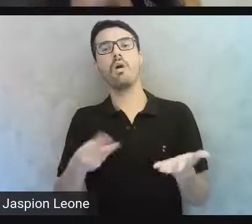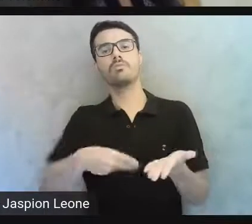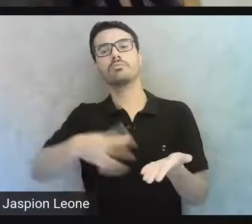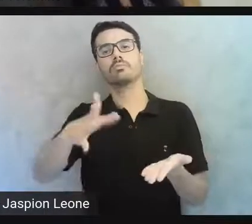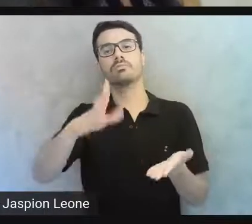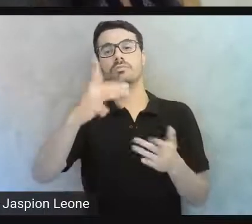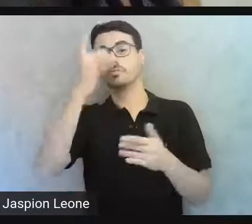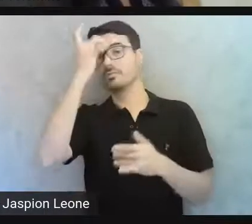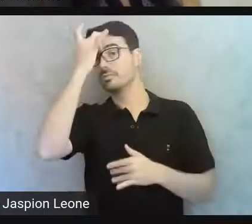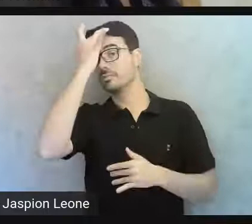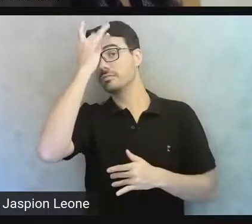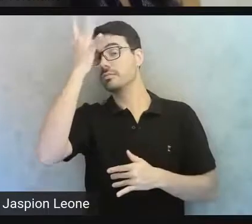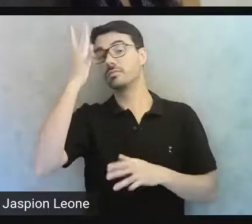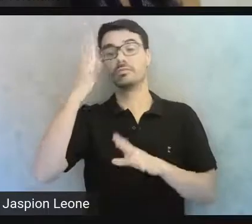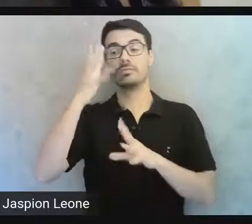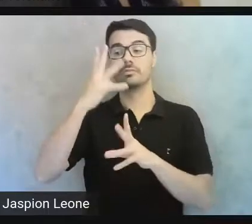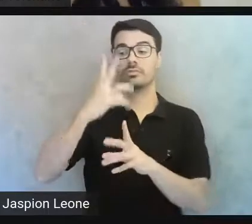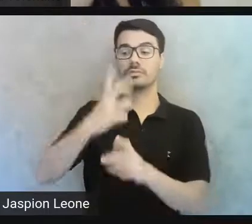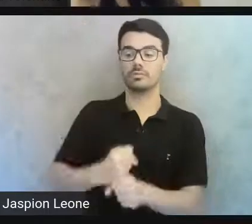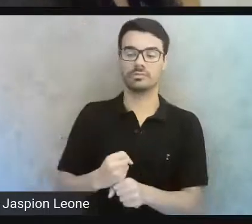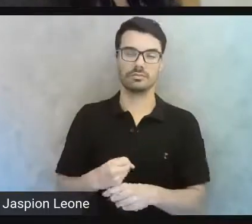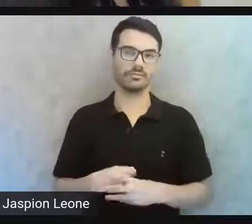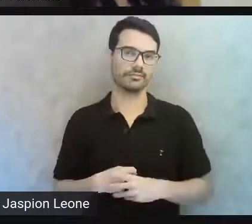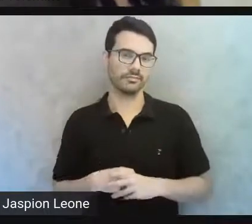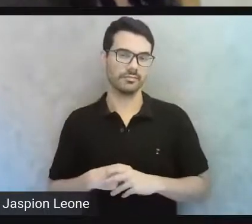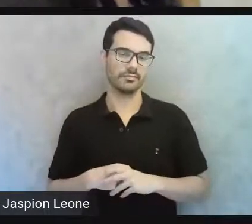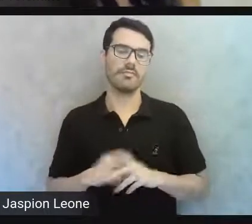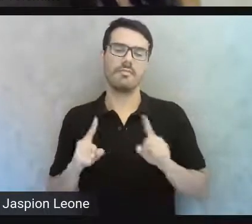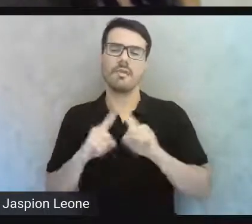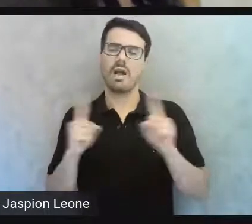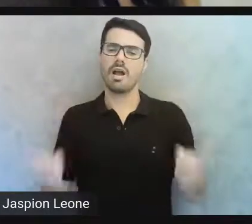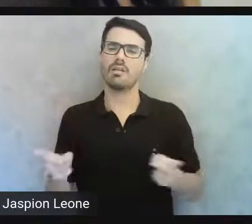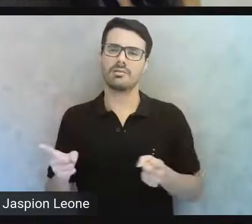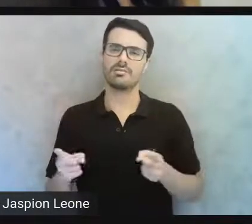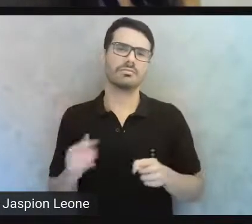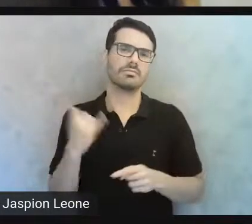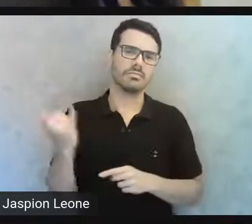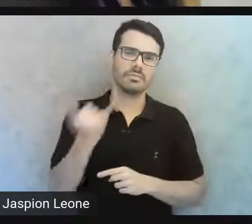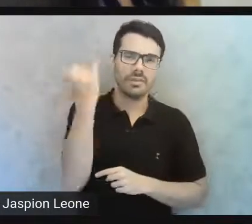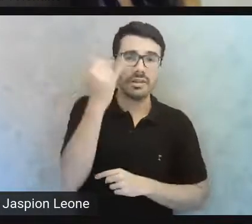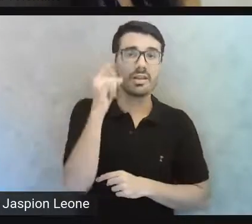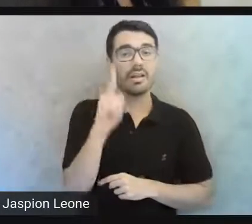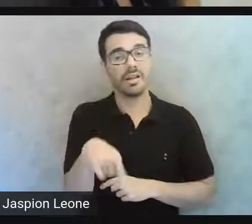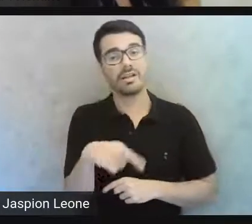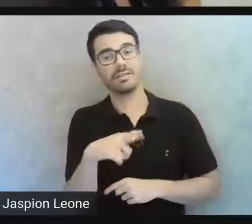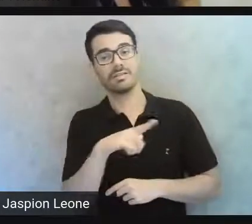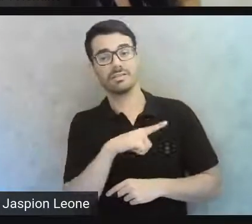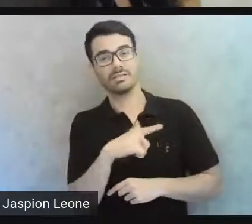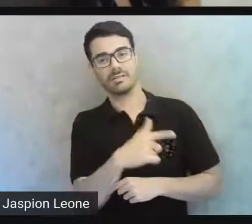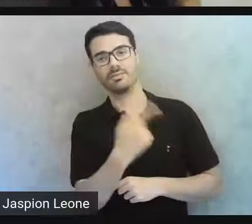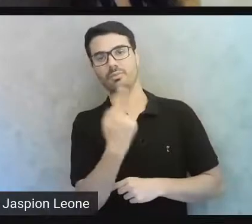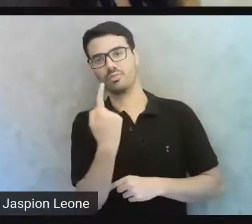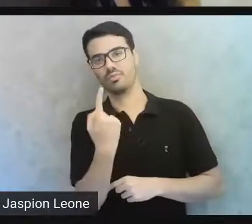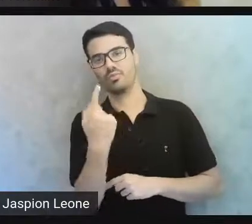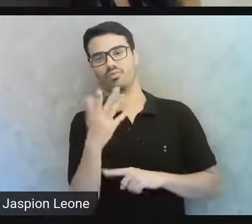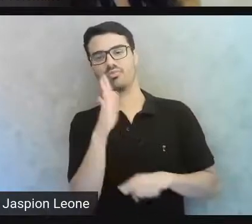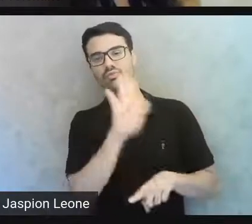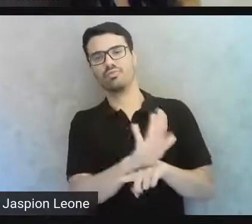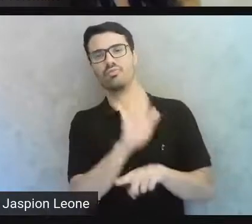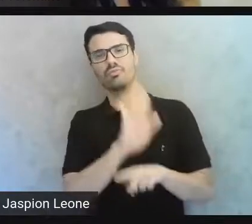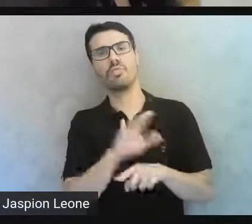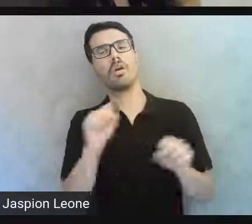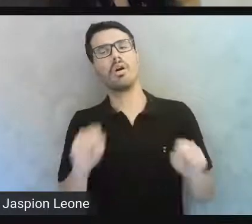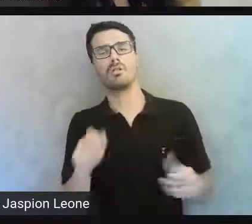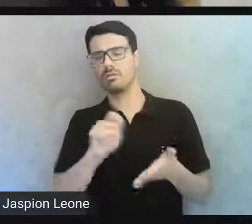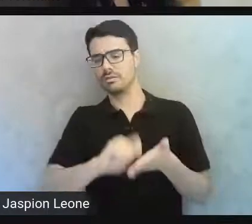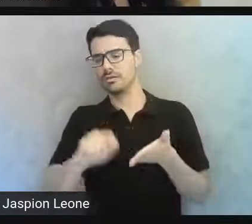mês quando você vai fazer um fechamento, né? Mas, assim, o importante disso é ter uma ferramenta, né? A ferramenta pode ser um caderninho, né?